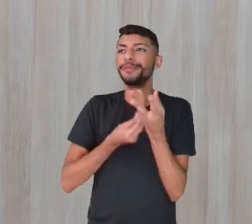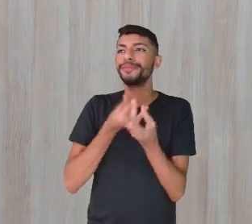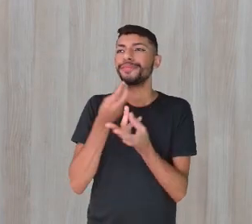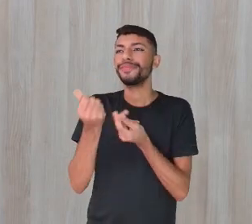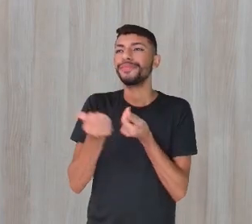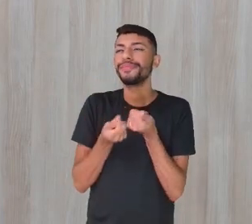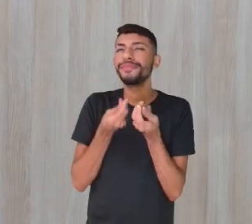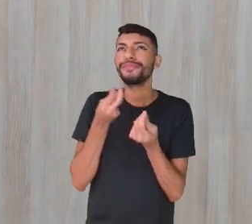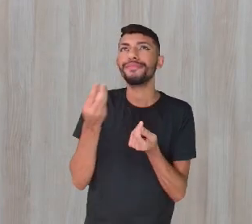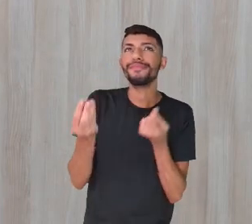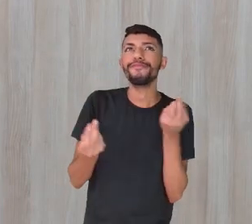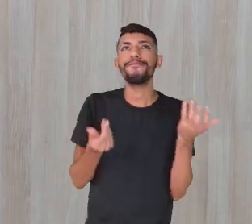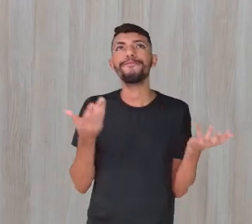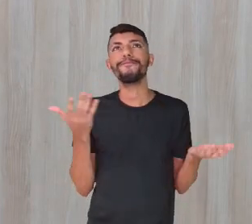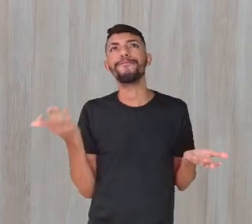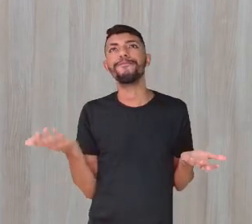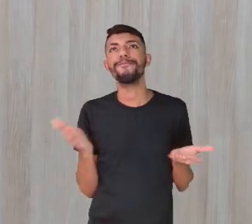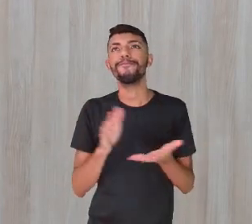dizer assim,